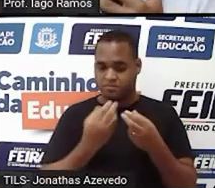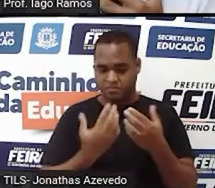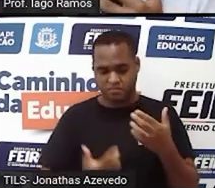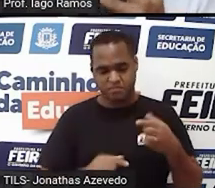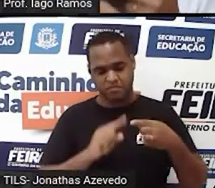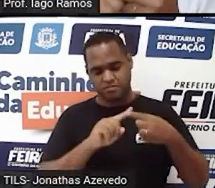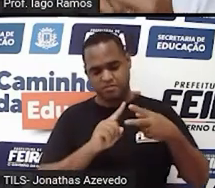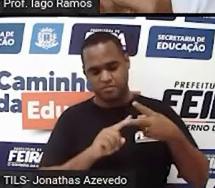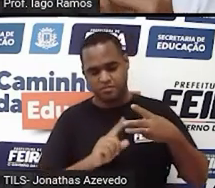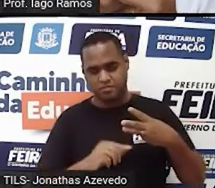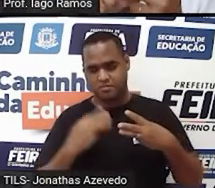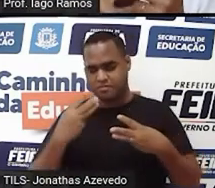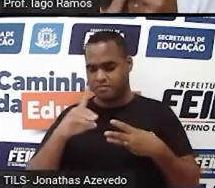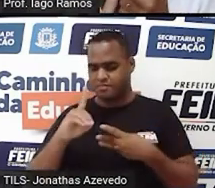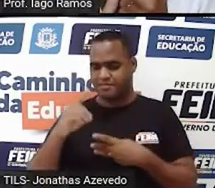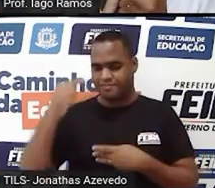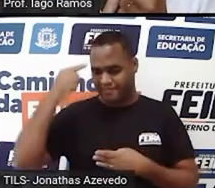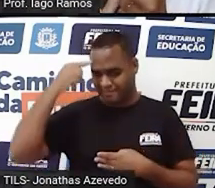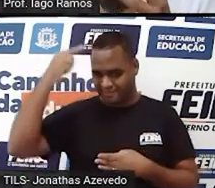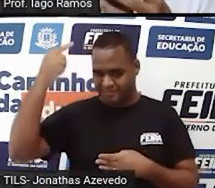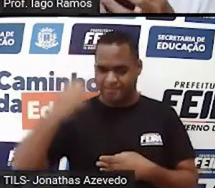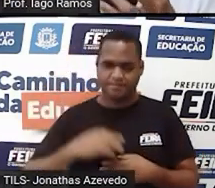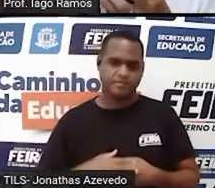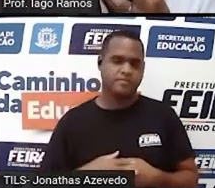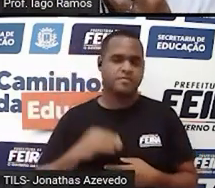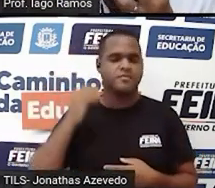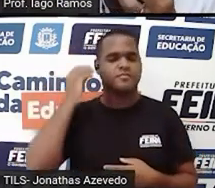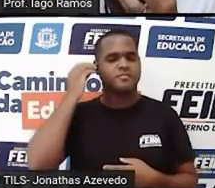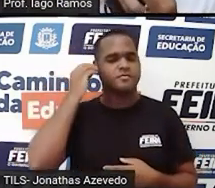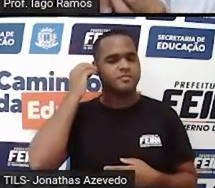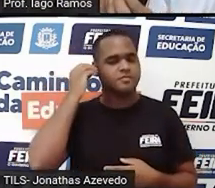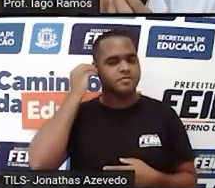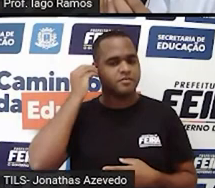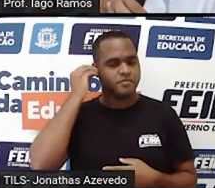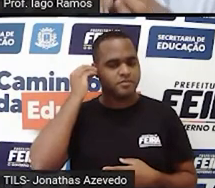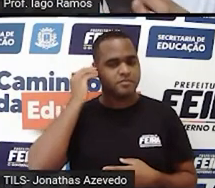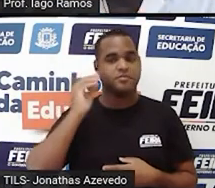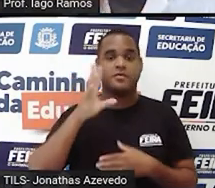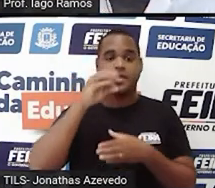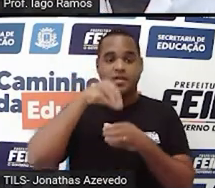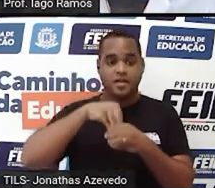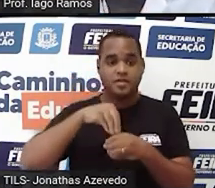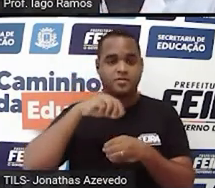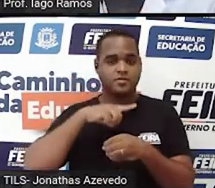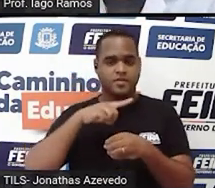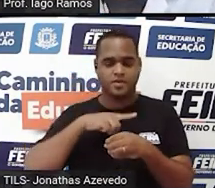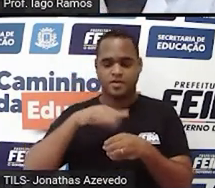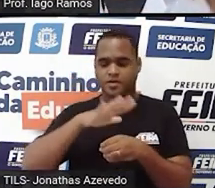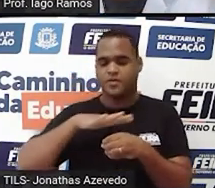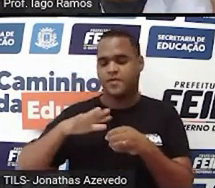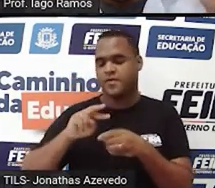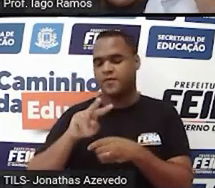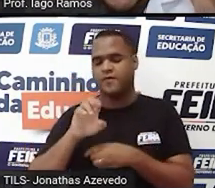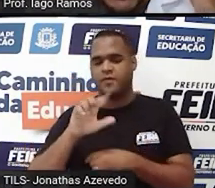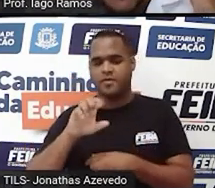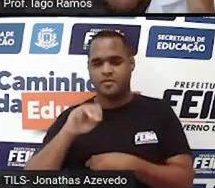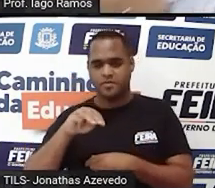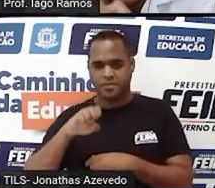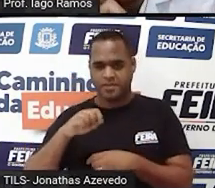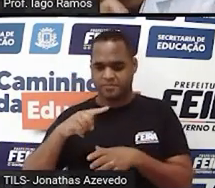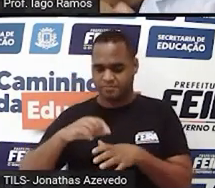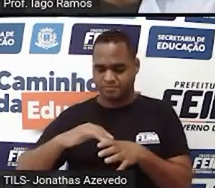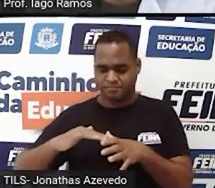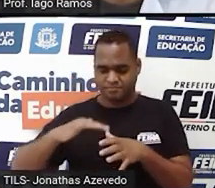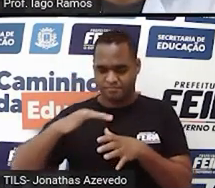coisas é tridimensional o espaço dentro dela é chamado de volume